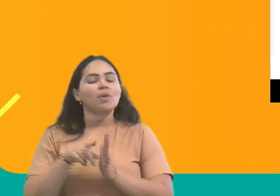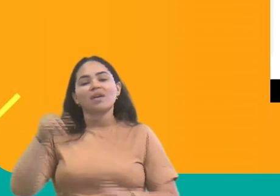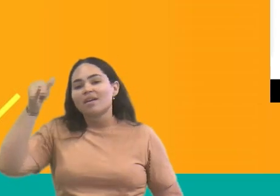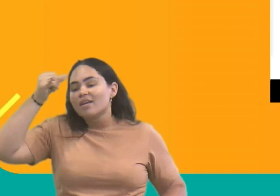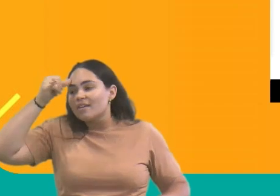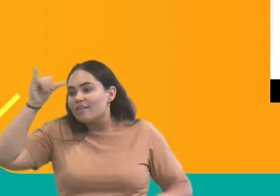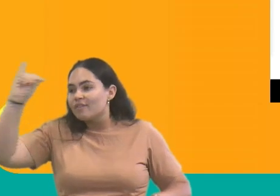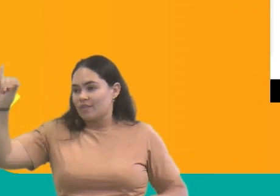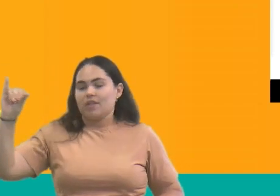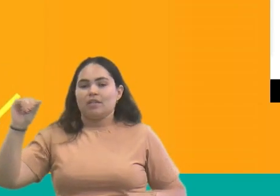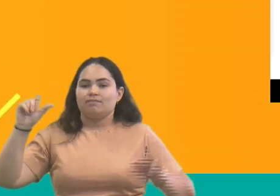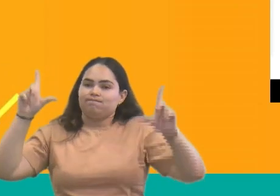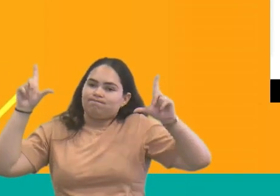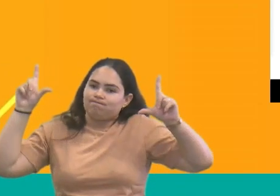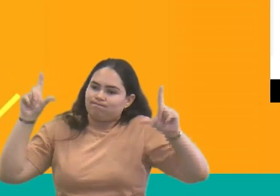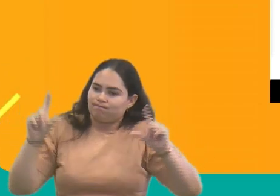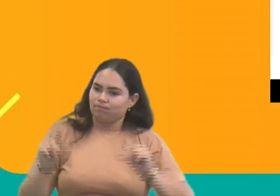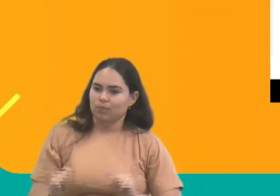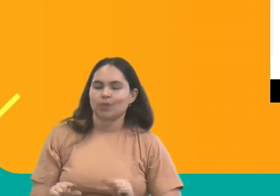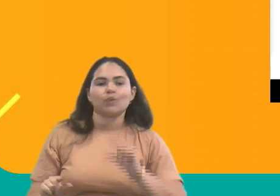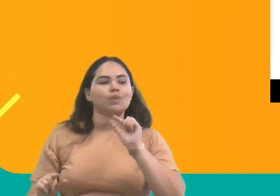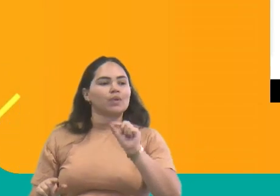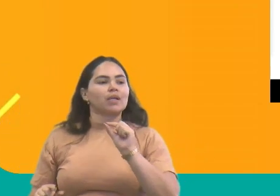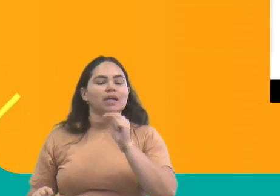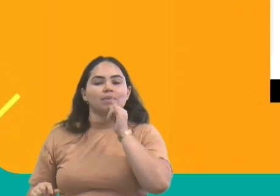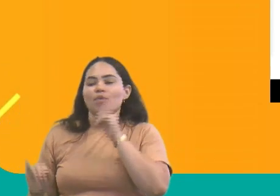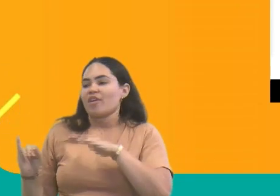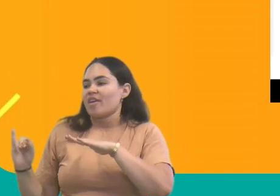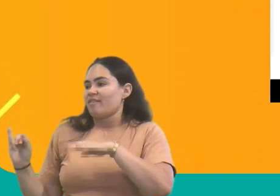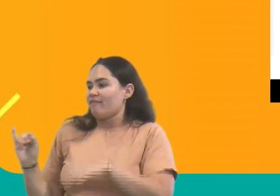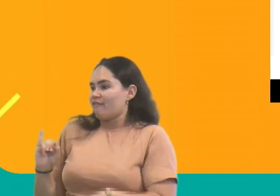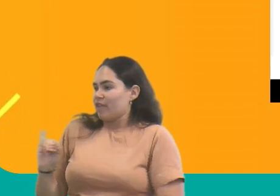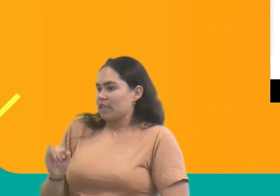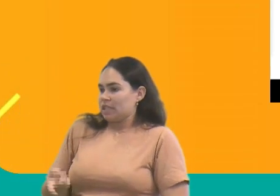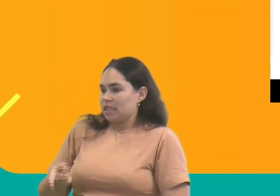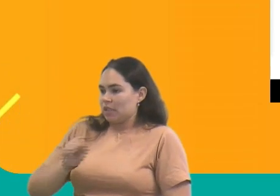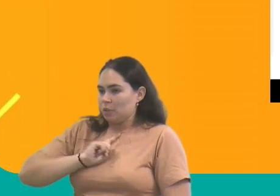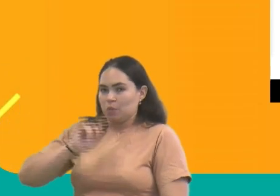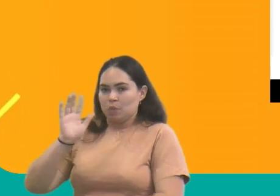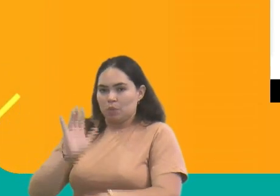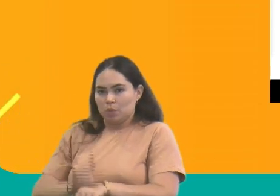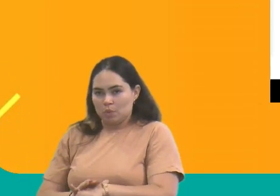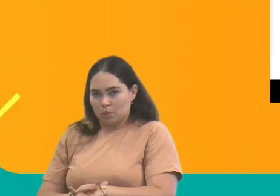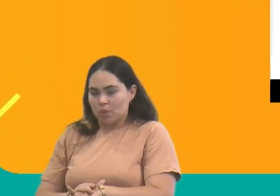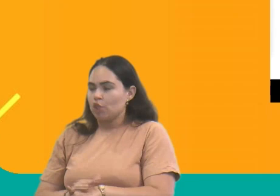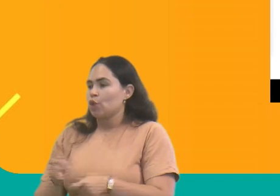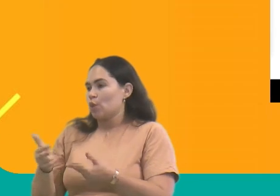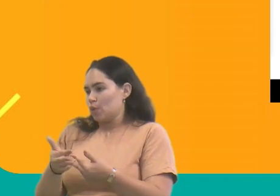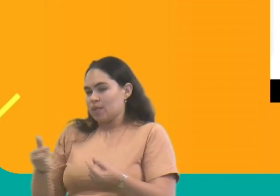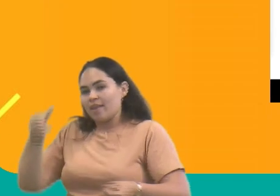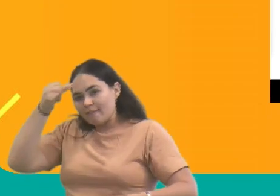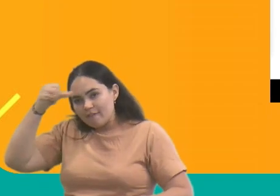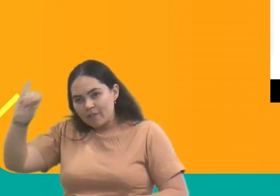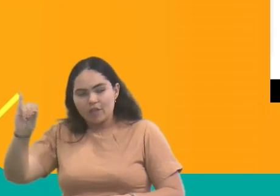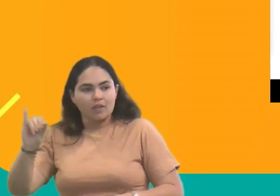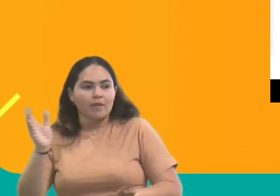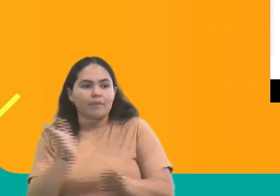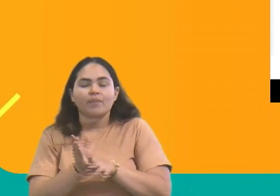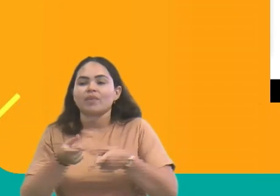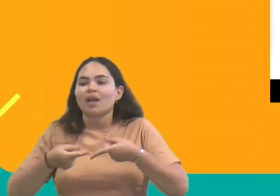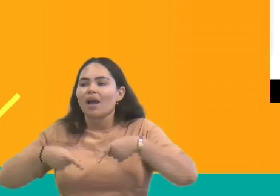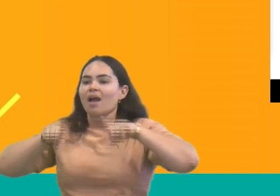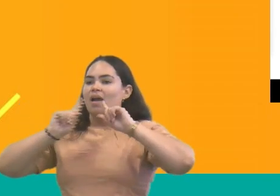para reduzir o nível de infecções devido à presença de cáries na boca das